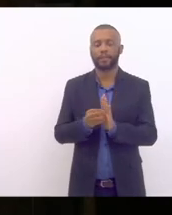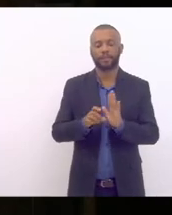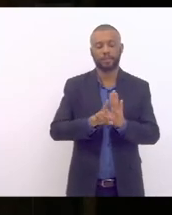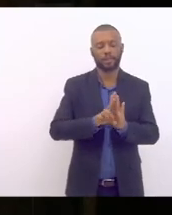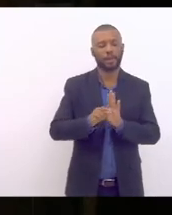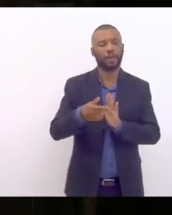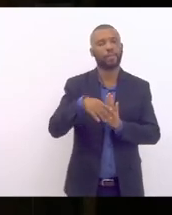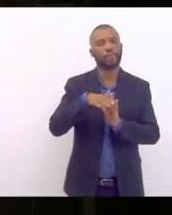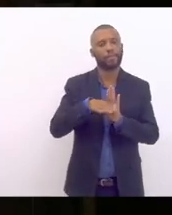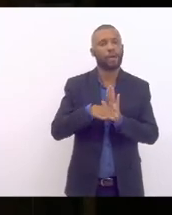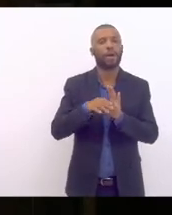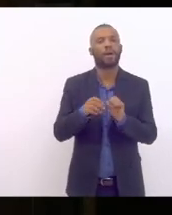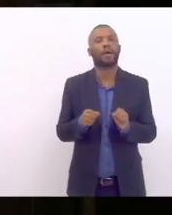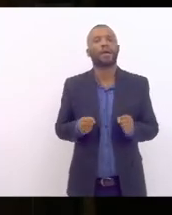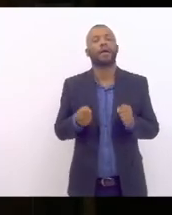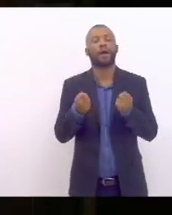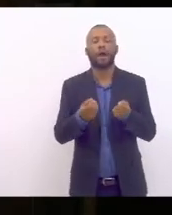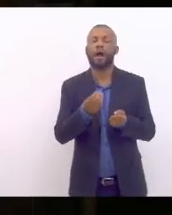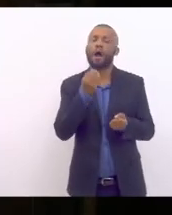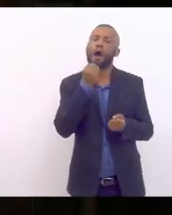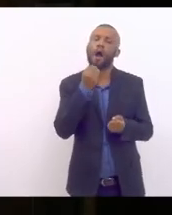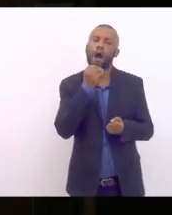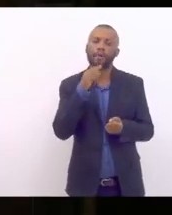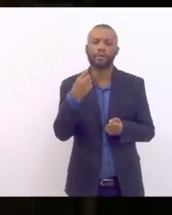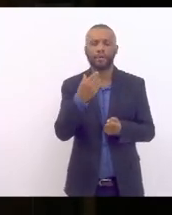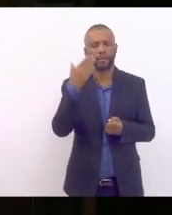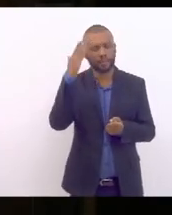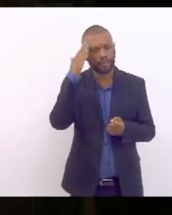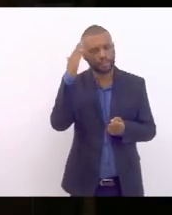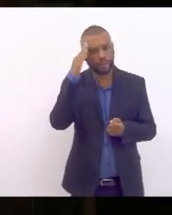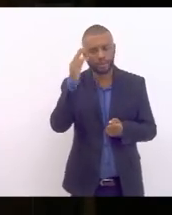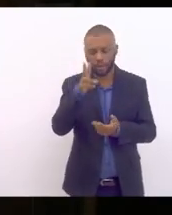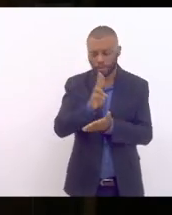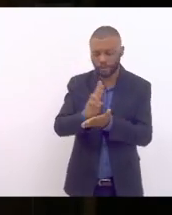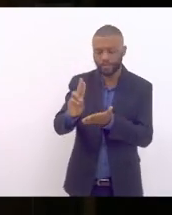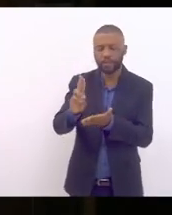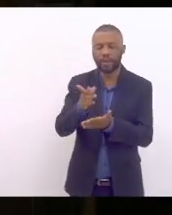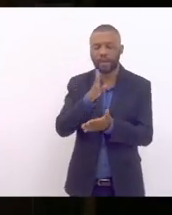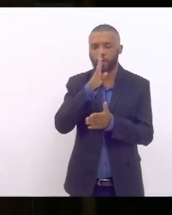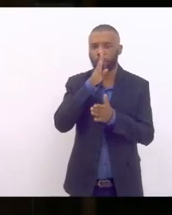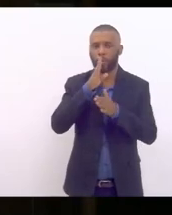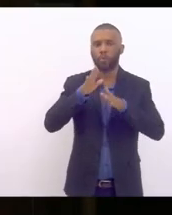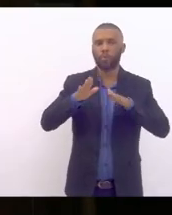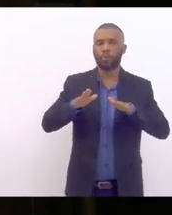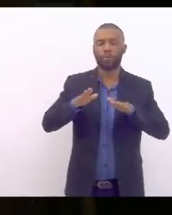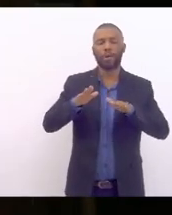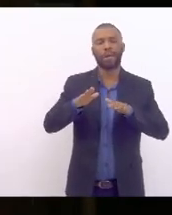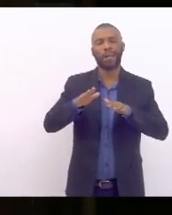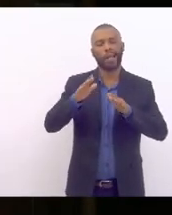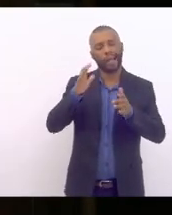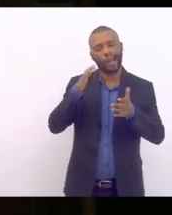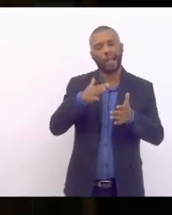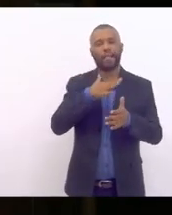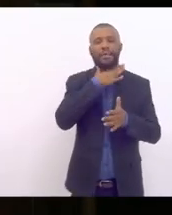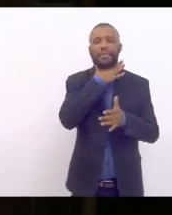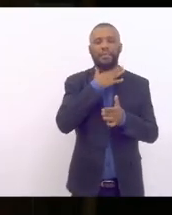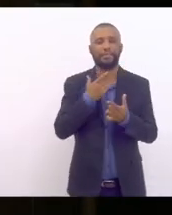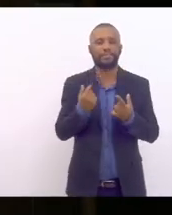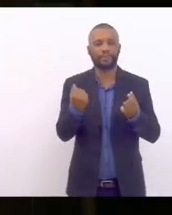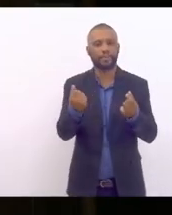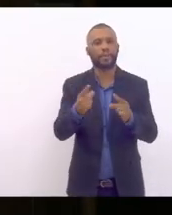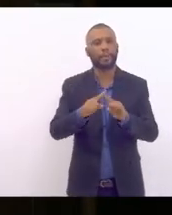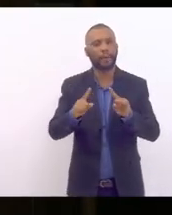garantido é claro que a gente sabe que as Universidades não vou ficar imunes às crises financeiras mas é preciso